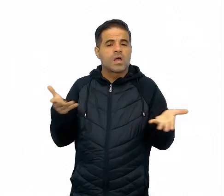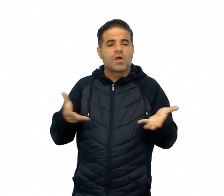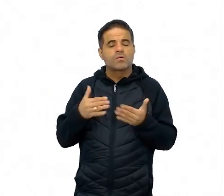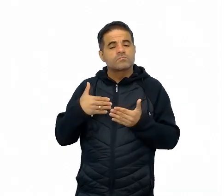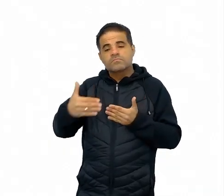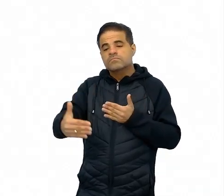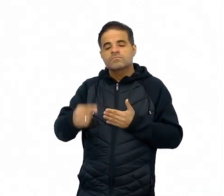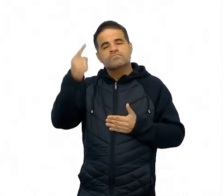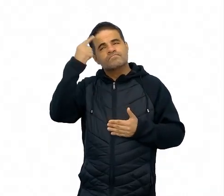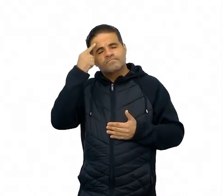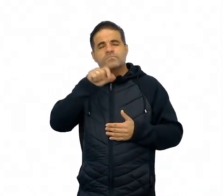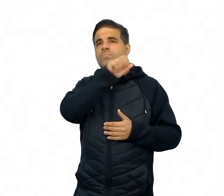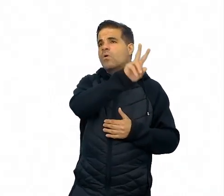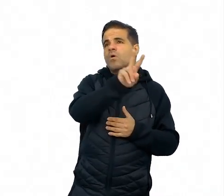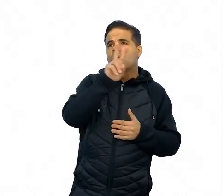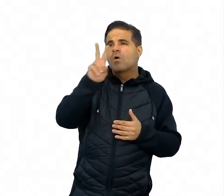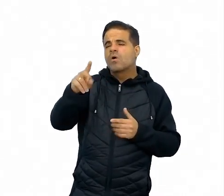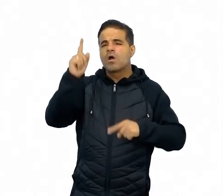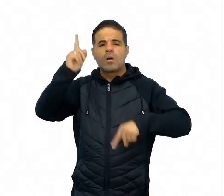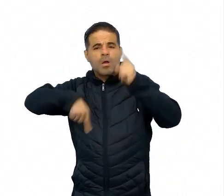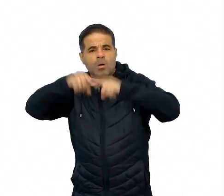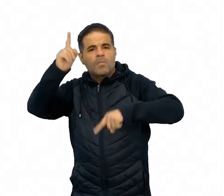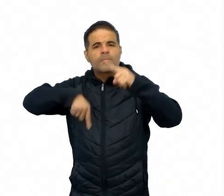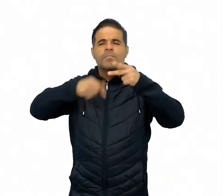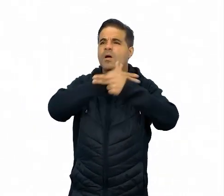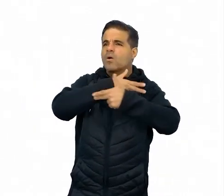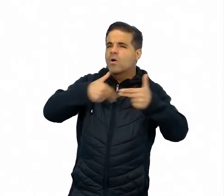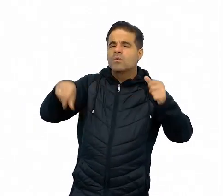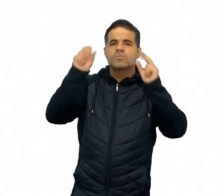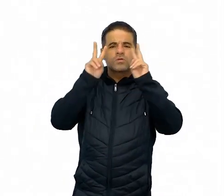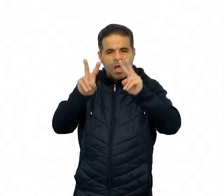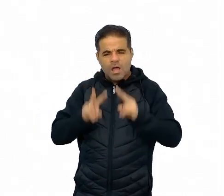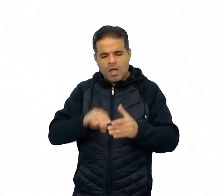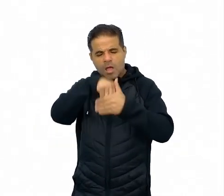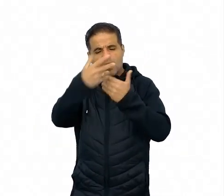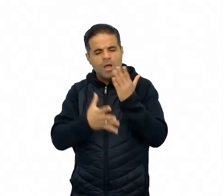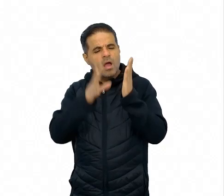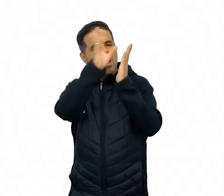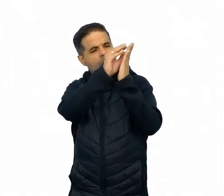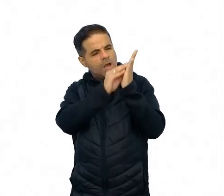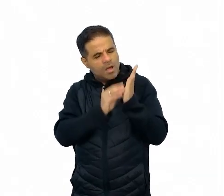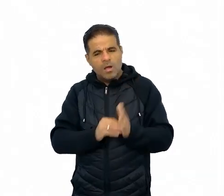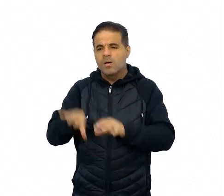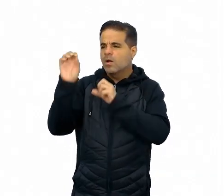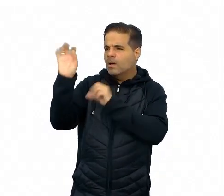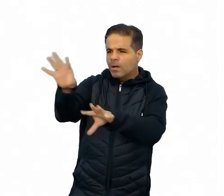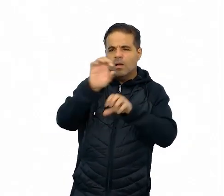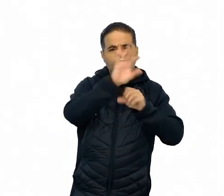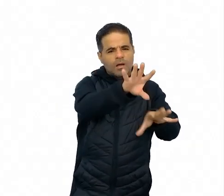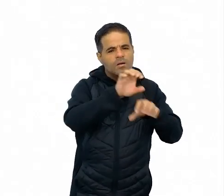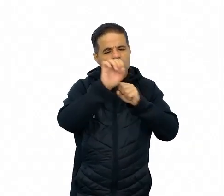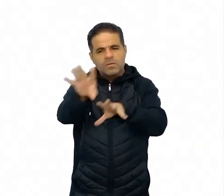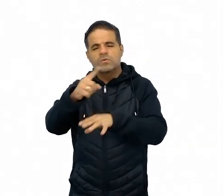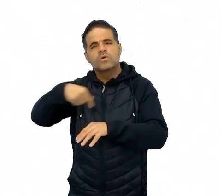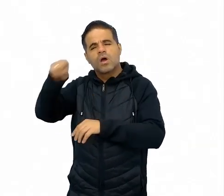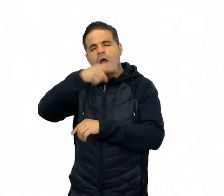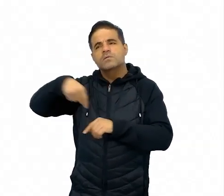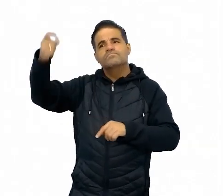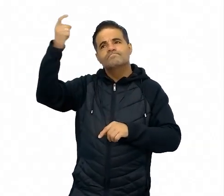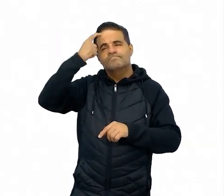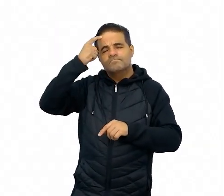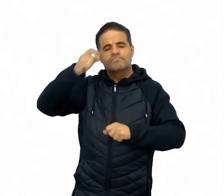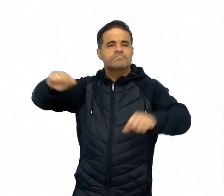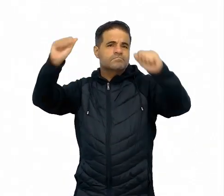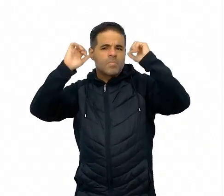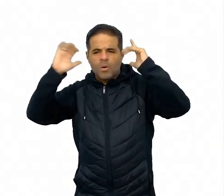momento? Quando a gente olha para um objeto matemático, olha para um conteúdo que a gente vai ensinar, o que a gente pensa, né?